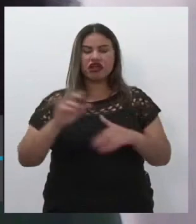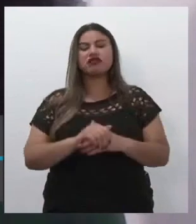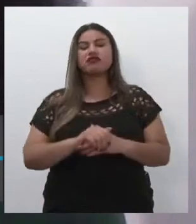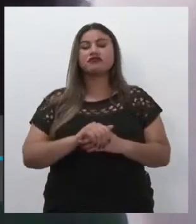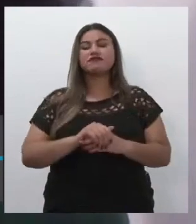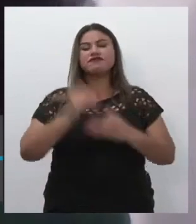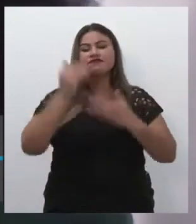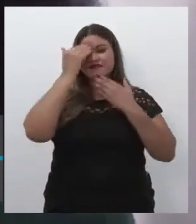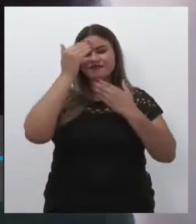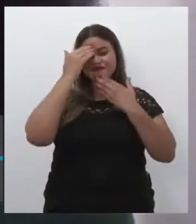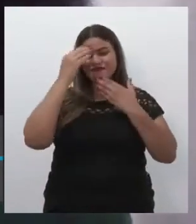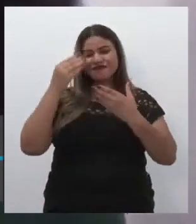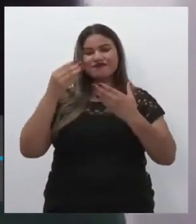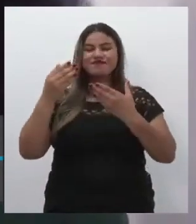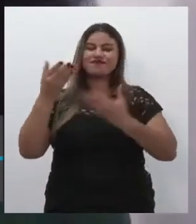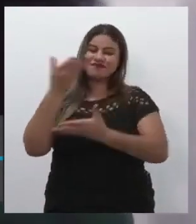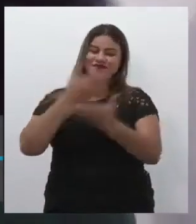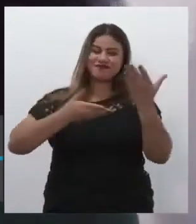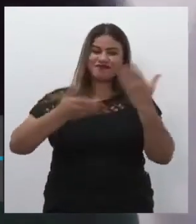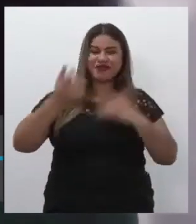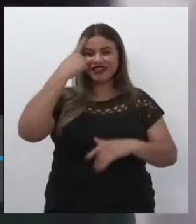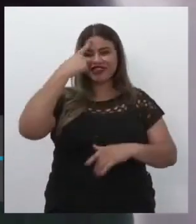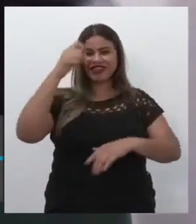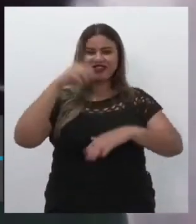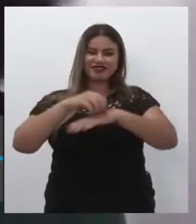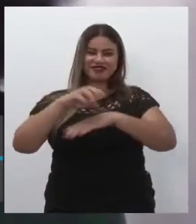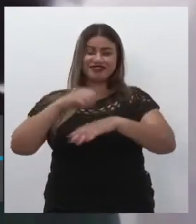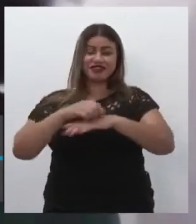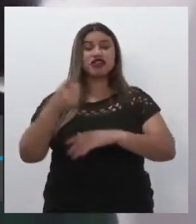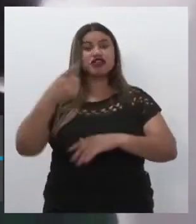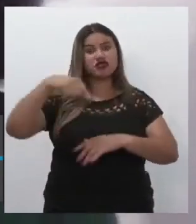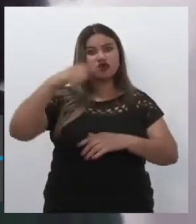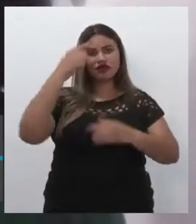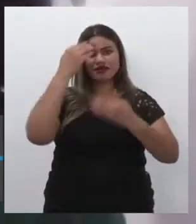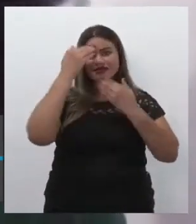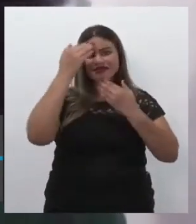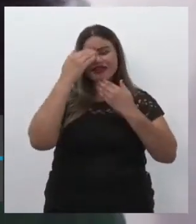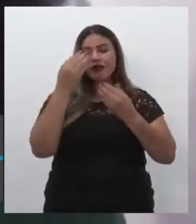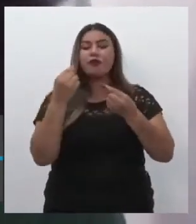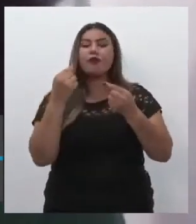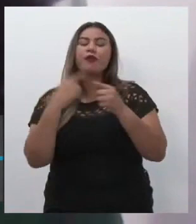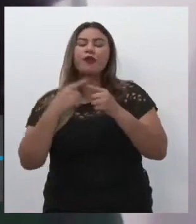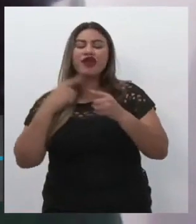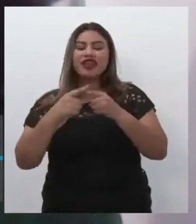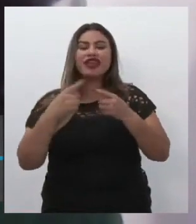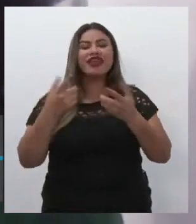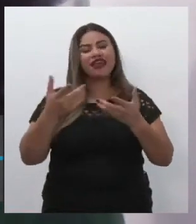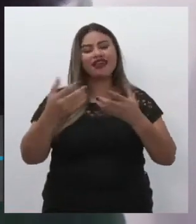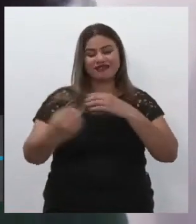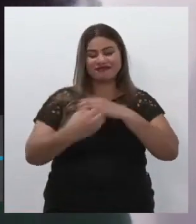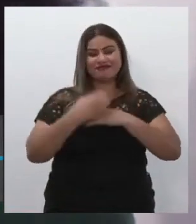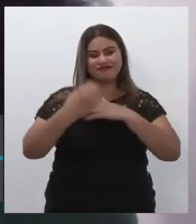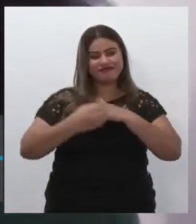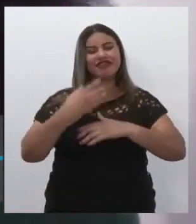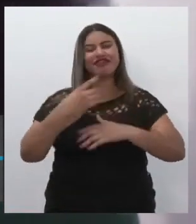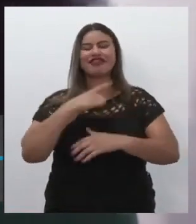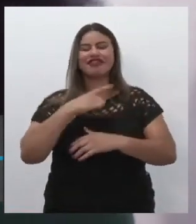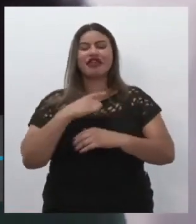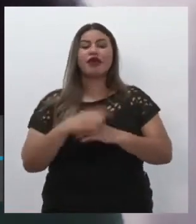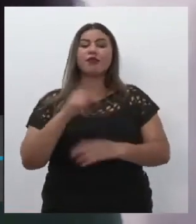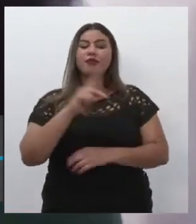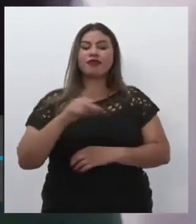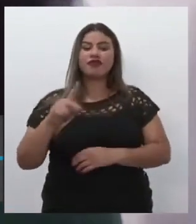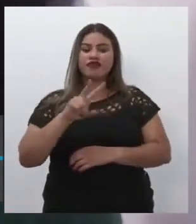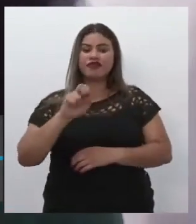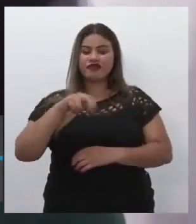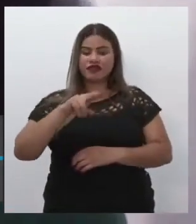compartilhar ideias e sugestões. Nós aqui agradecemos porque vocês também compartilham conosco. A professora Vanessa falou que sanou